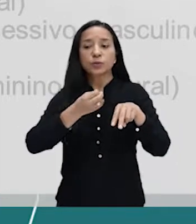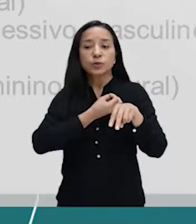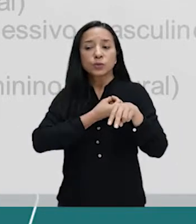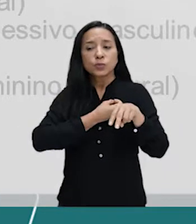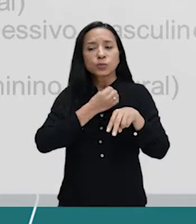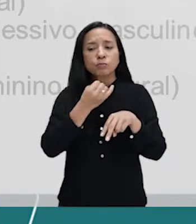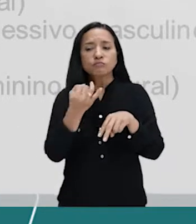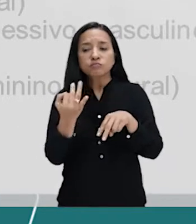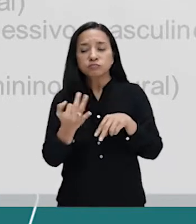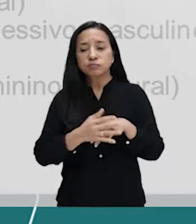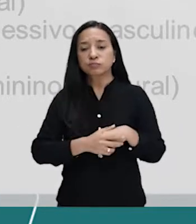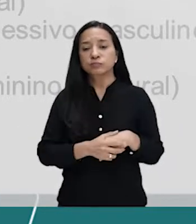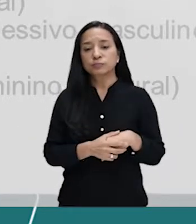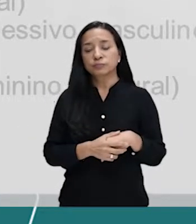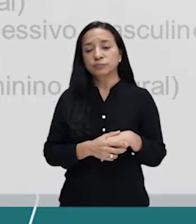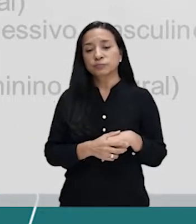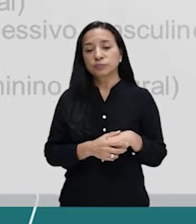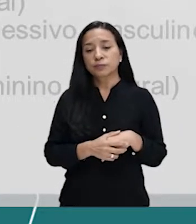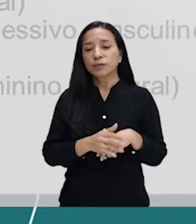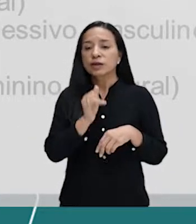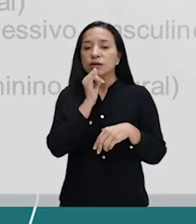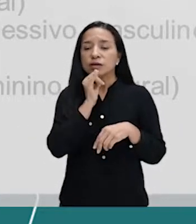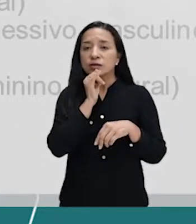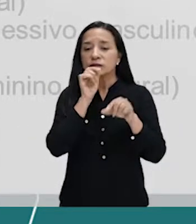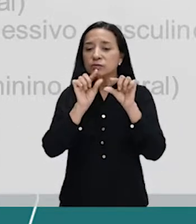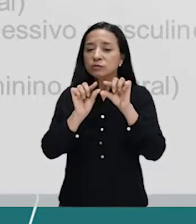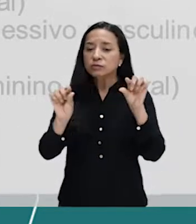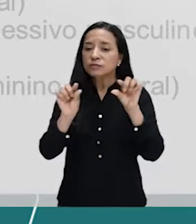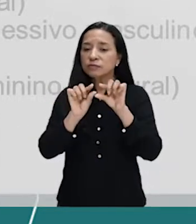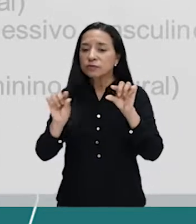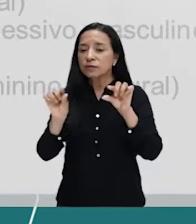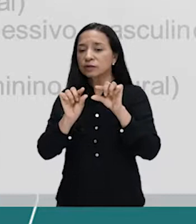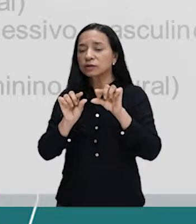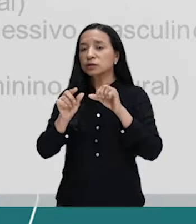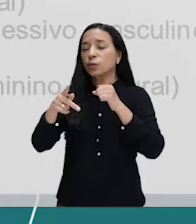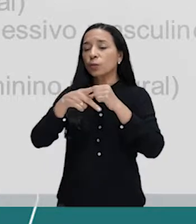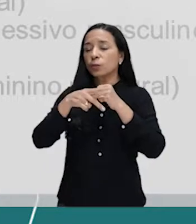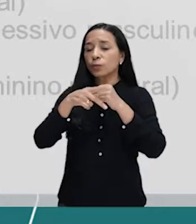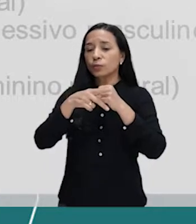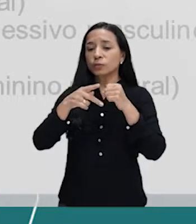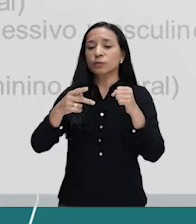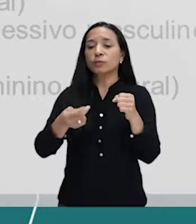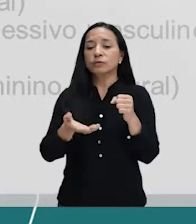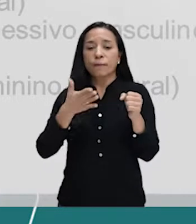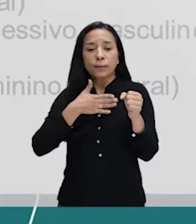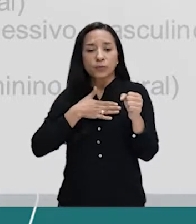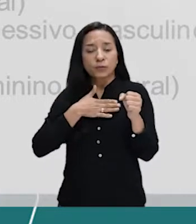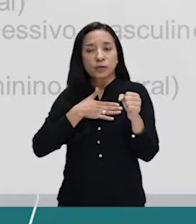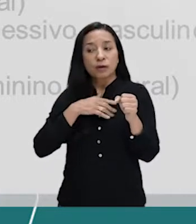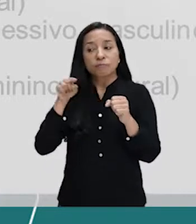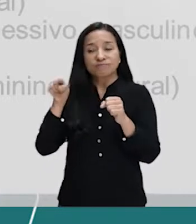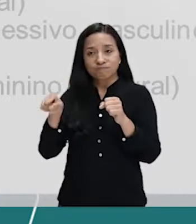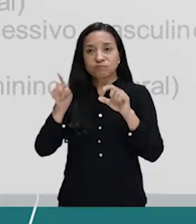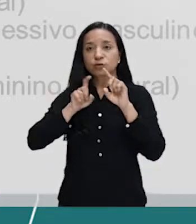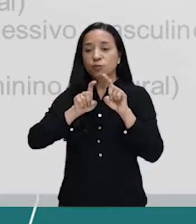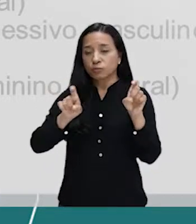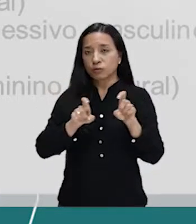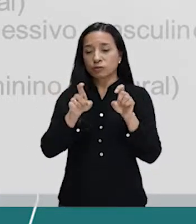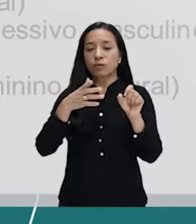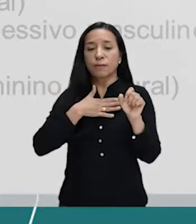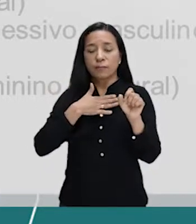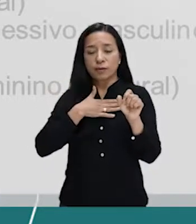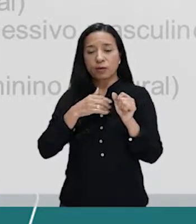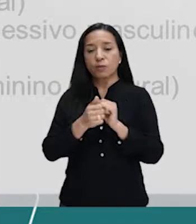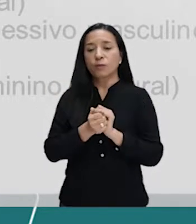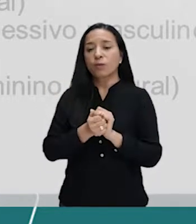elas possuem. Exemplos de frases com pronomes possessivos. Aquele computador é meu, né? Então, o pronome